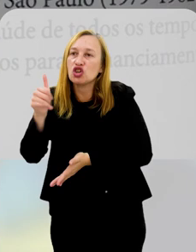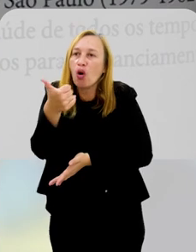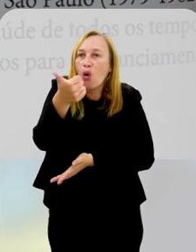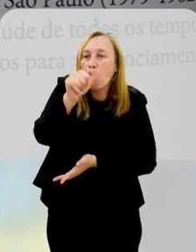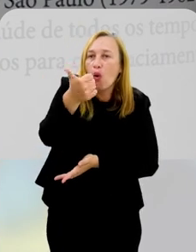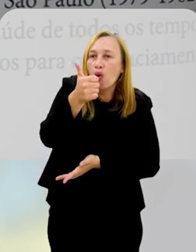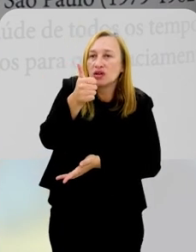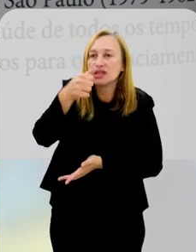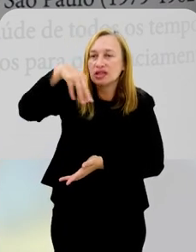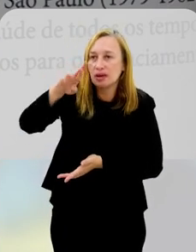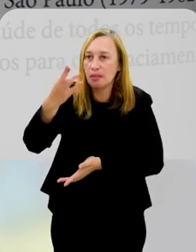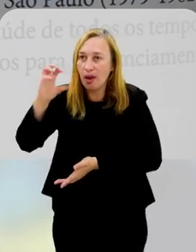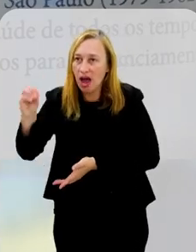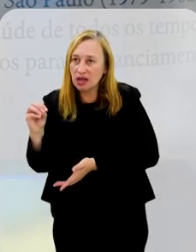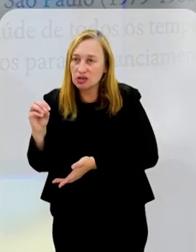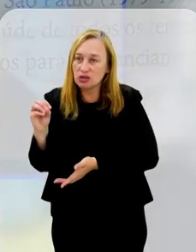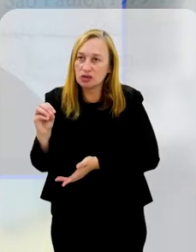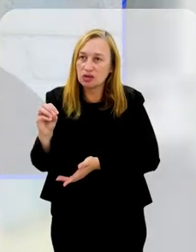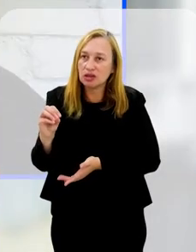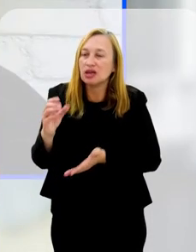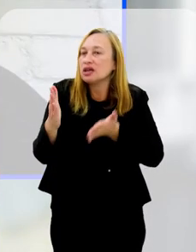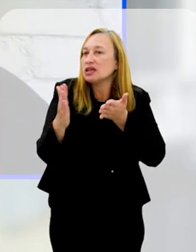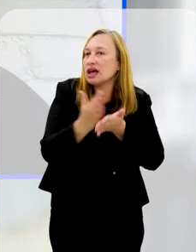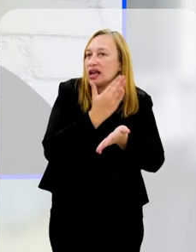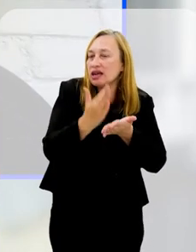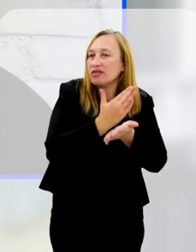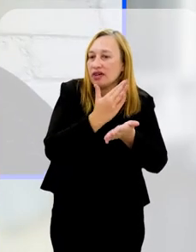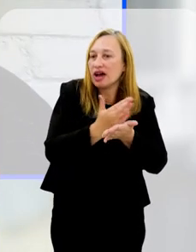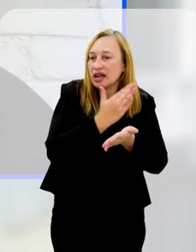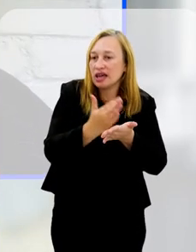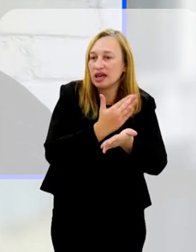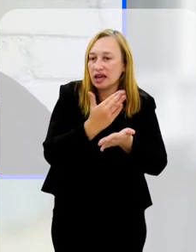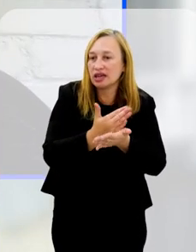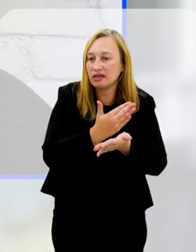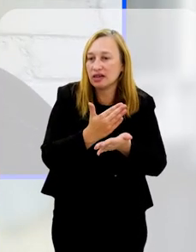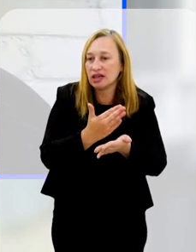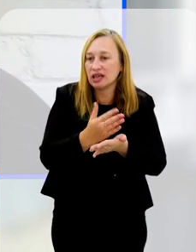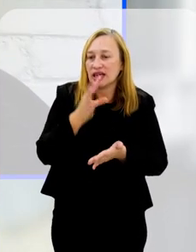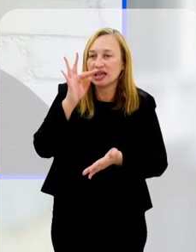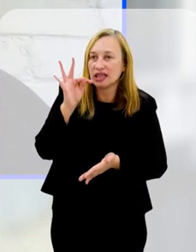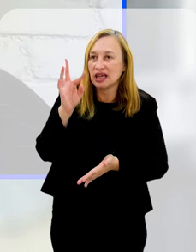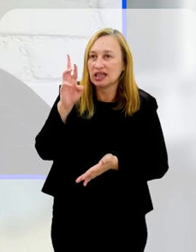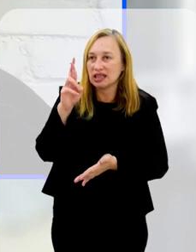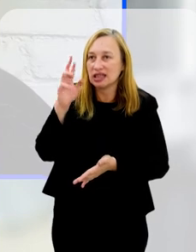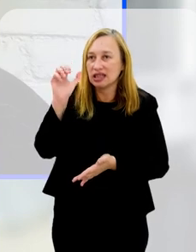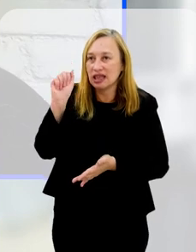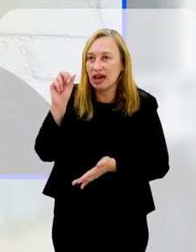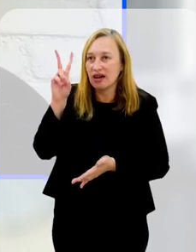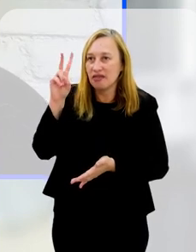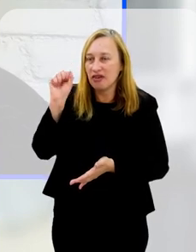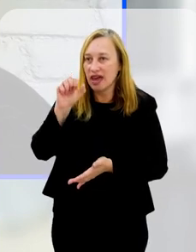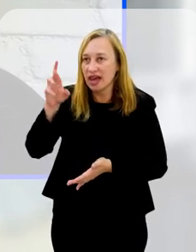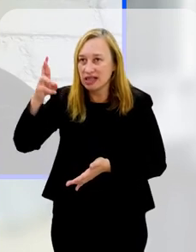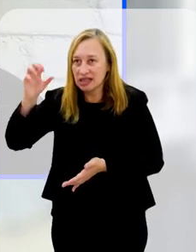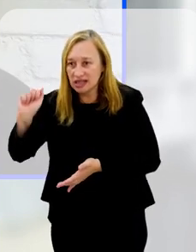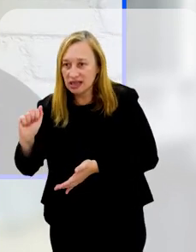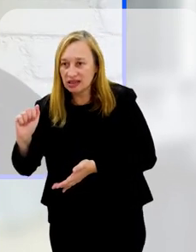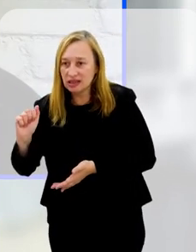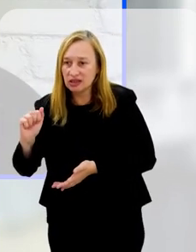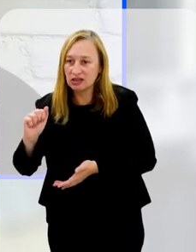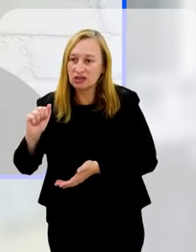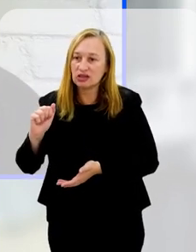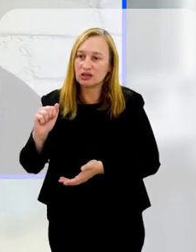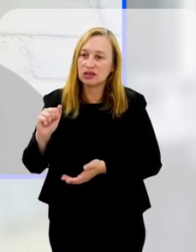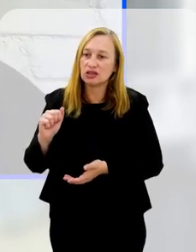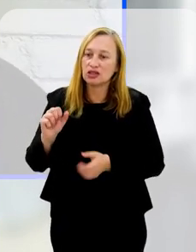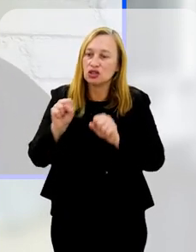lançado no dia 11 de março, na Livraria da Travessa, às 18 horas, na Livraria da Travessa do Leblon, no